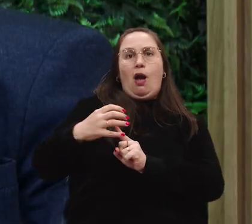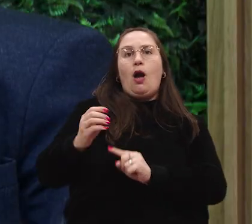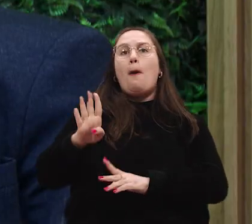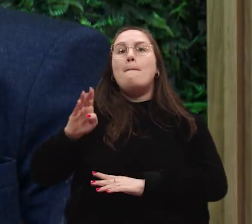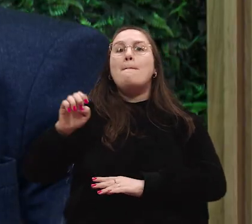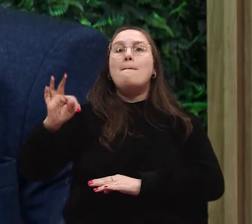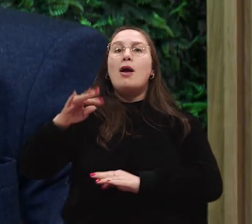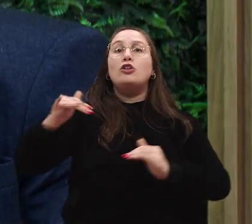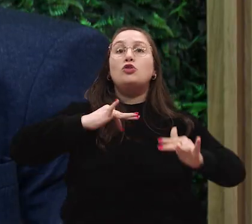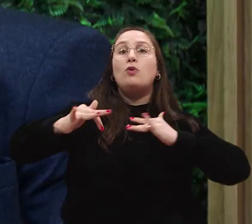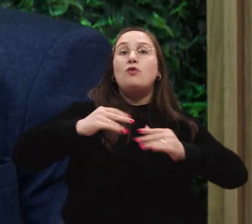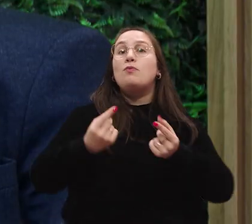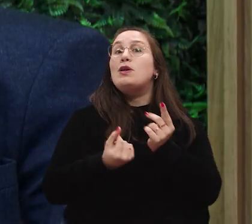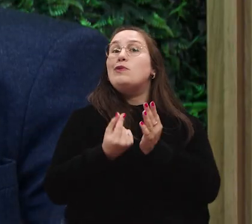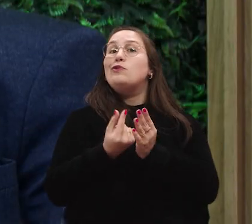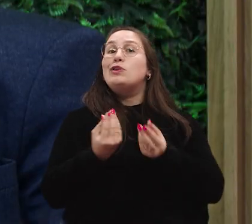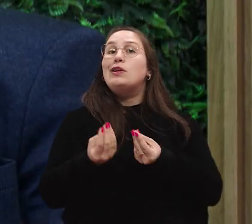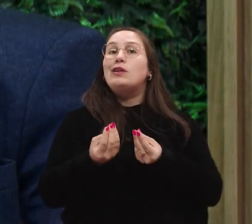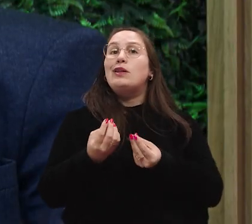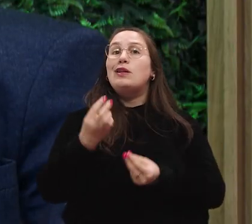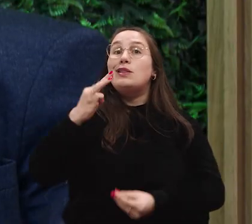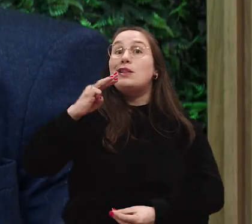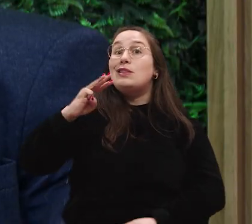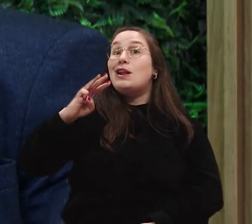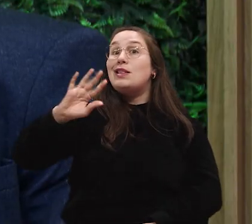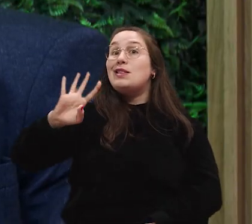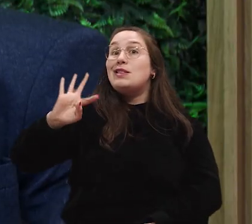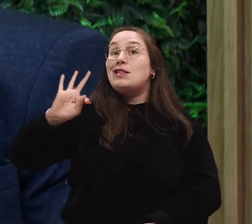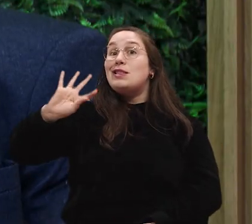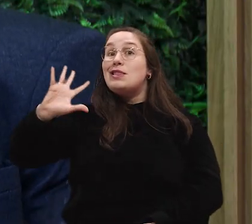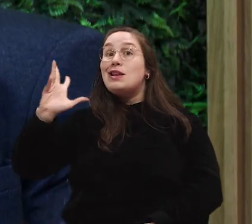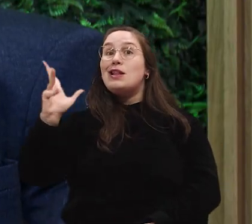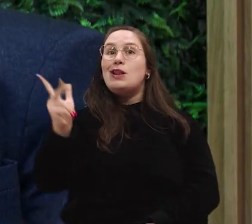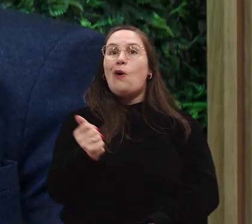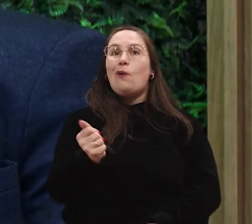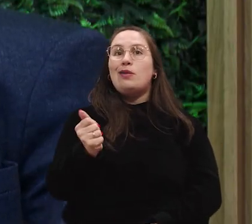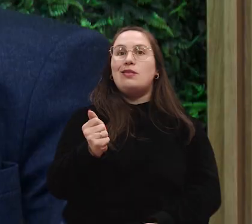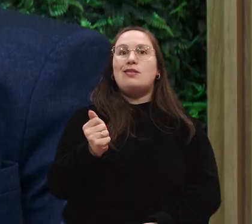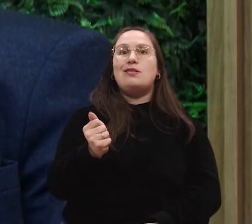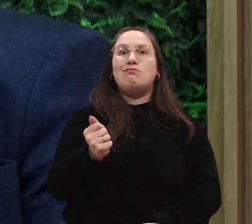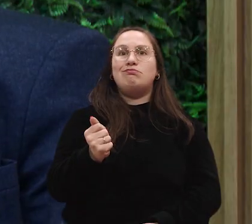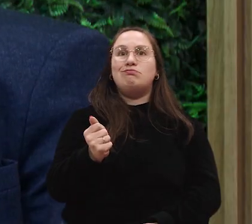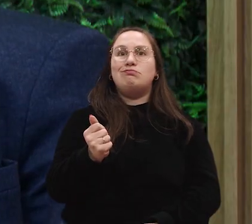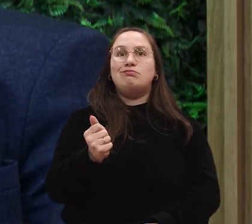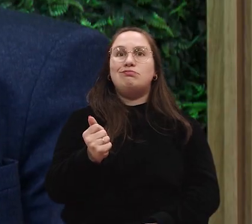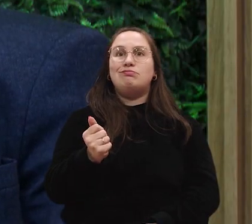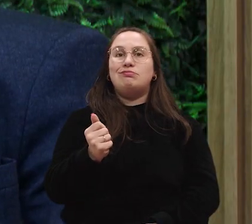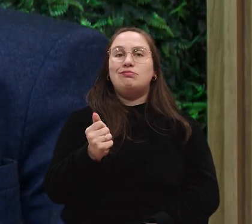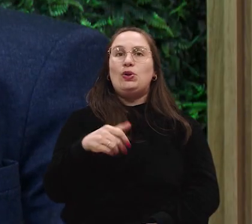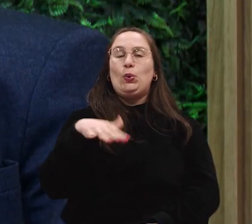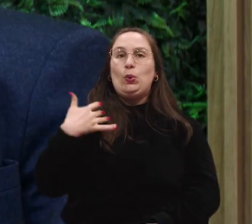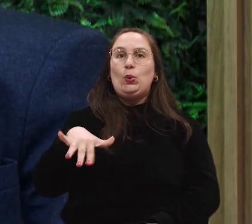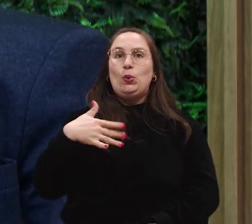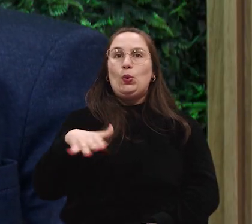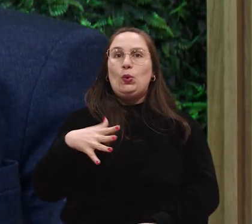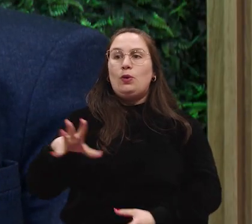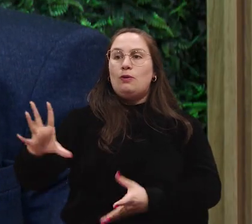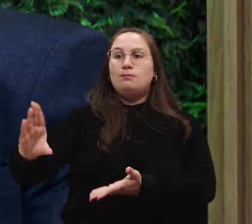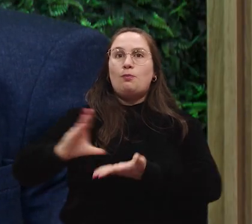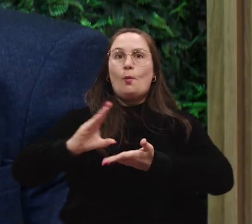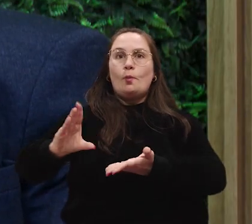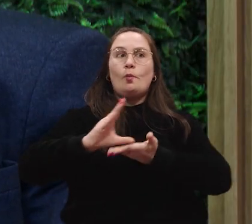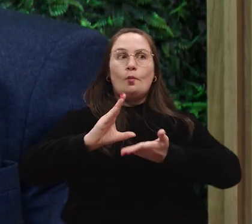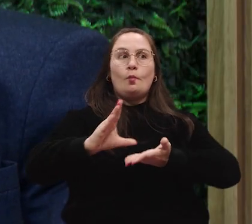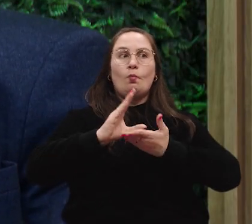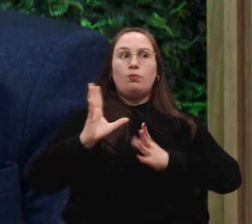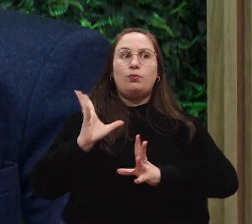bets movimentam? Se eu não me engano, é 3 trilhões, tá? Eles arrecadam mais que o agro, gente. Nossa. Eles arrecadam mais que o